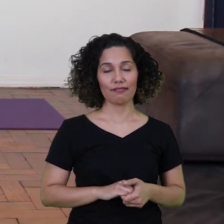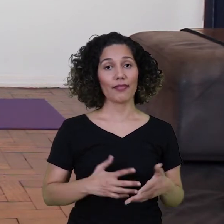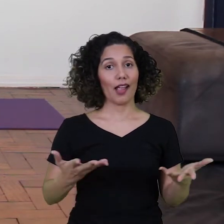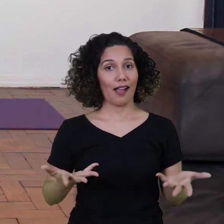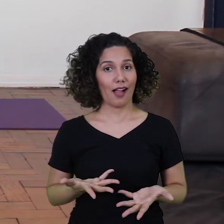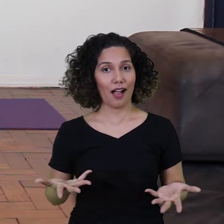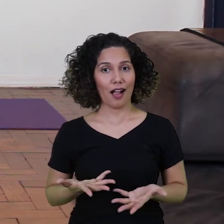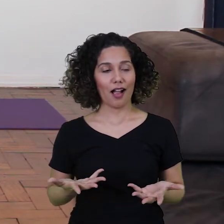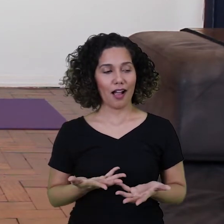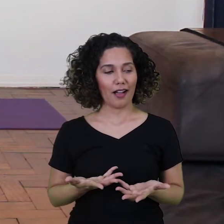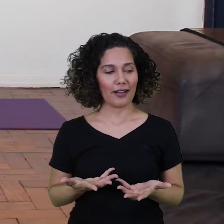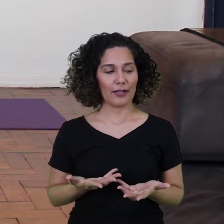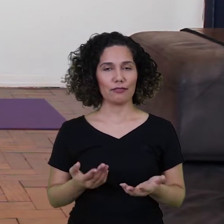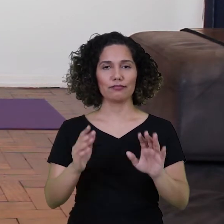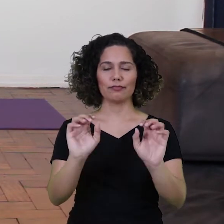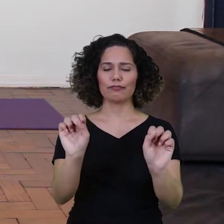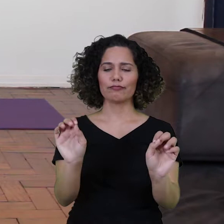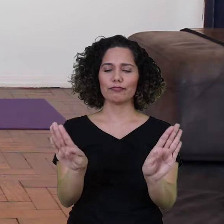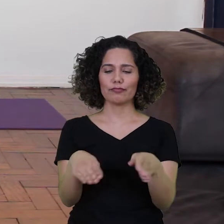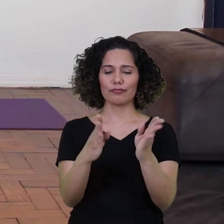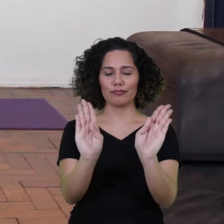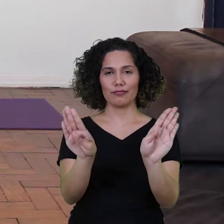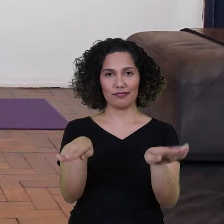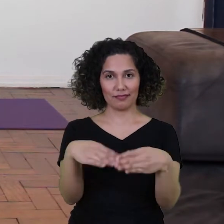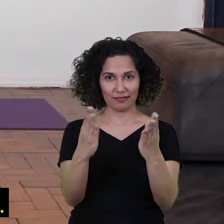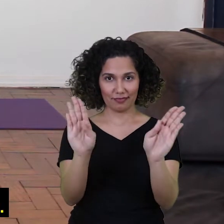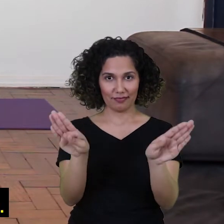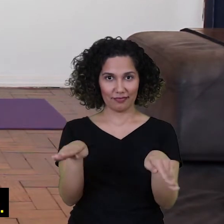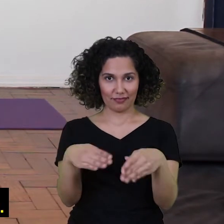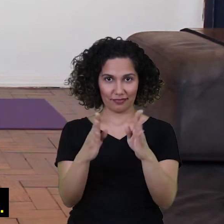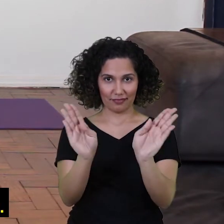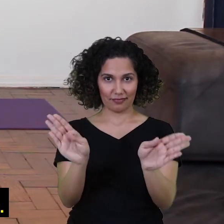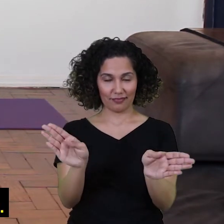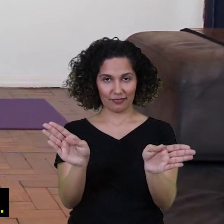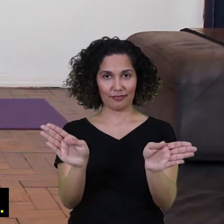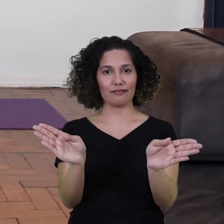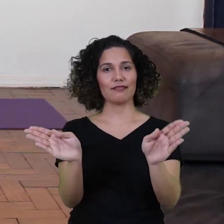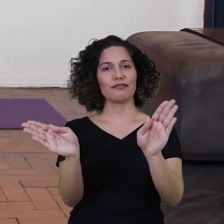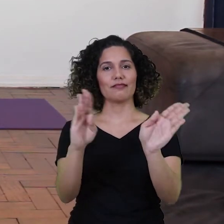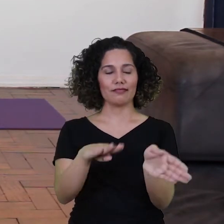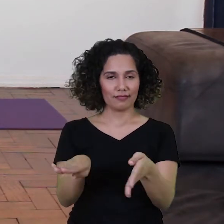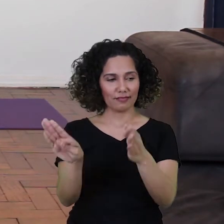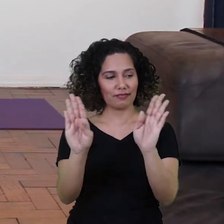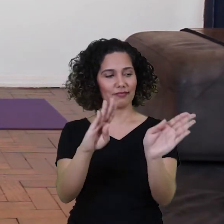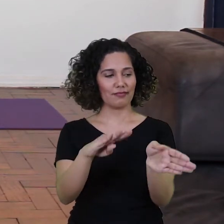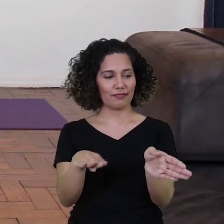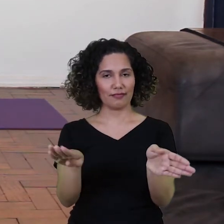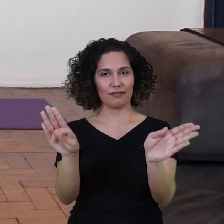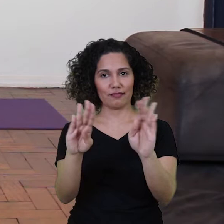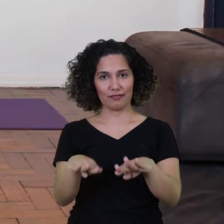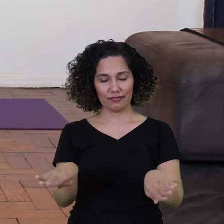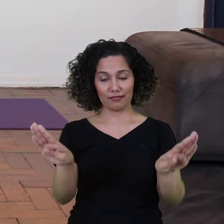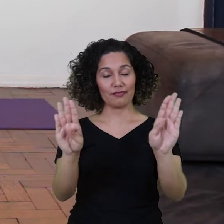E solta agora, faz voltinha com os pés para soltar os pés e o tornozelo. Faz para um lado.